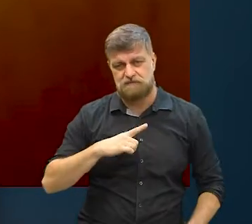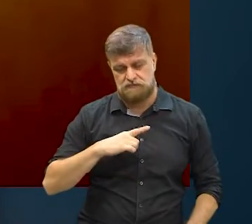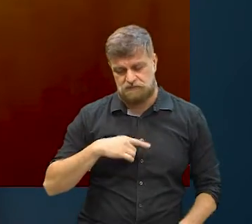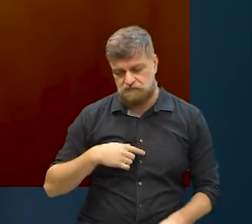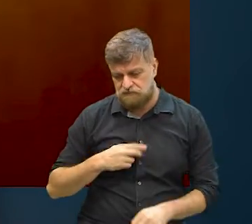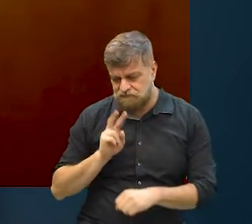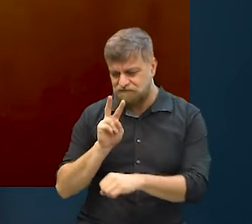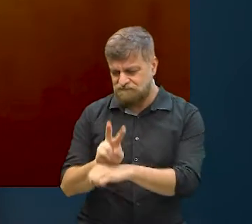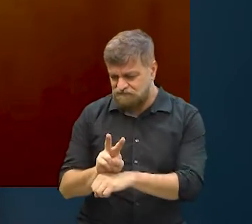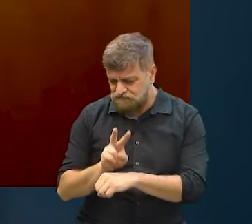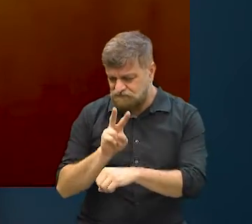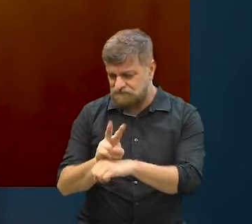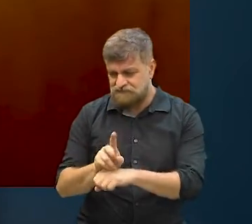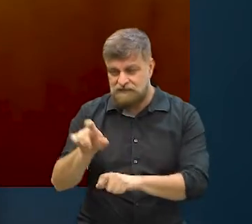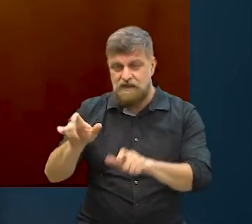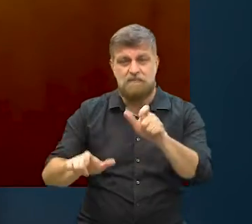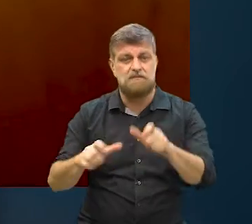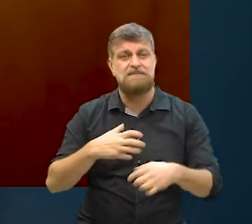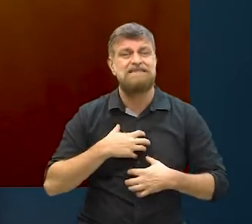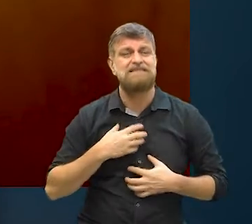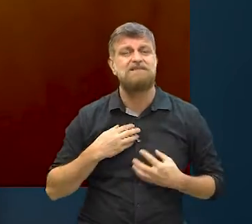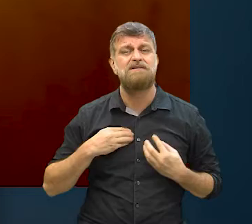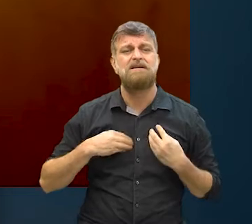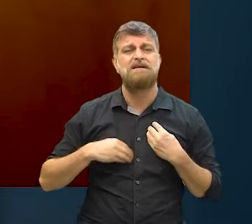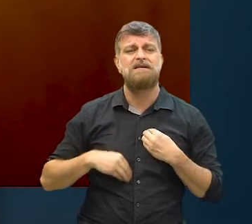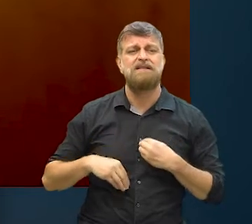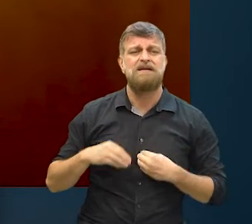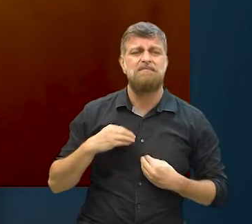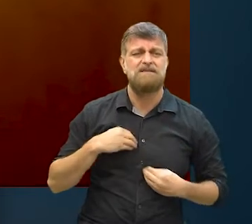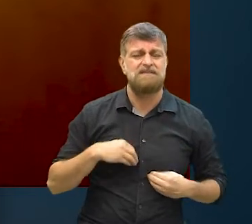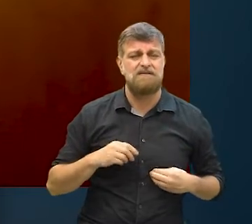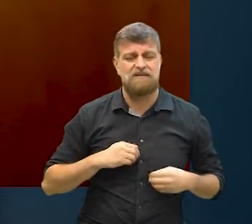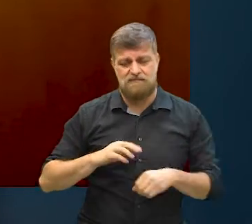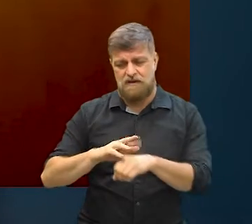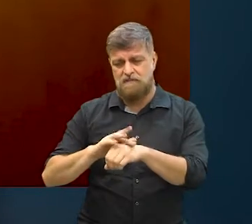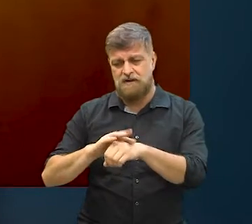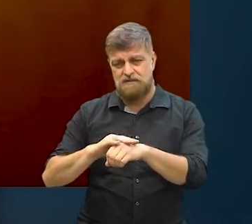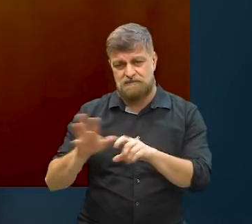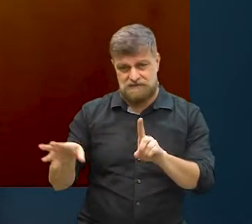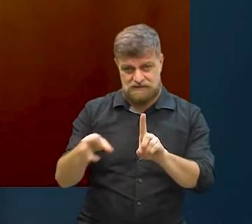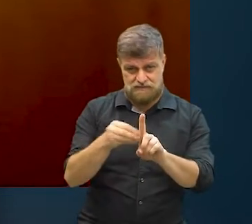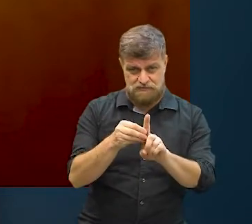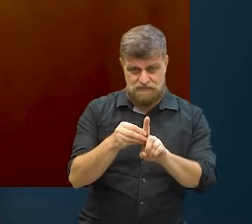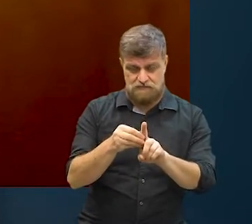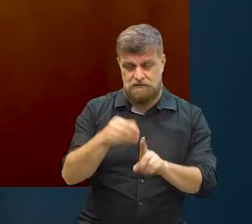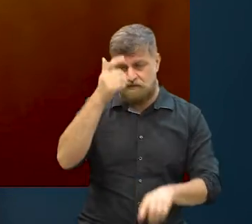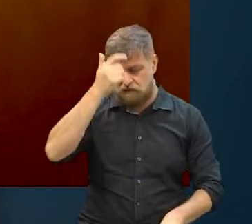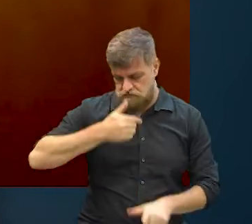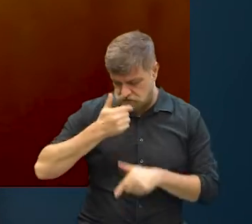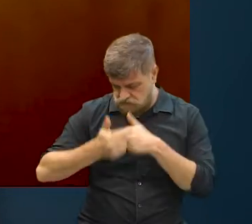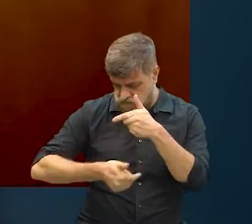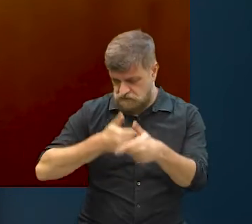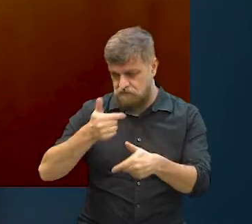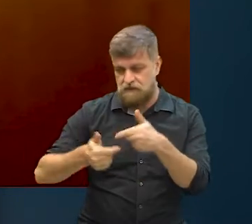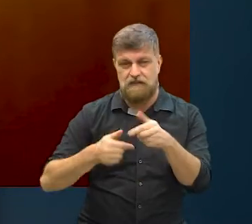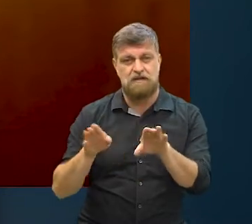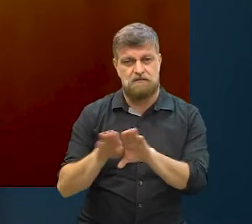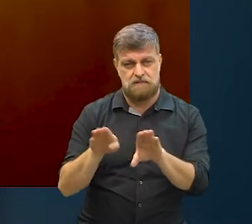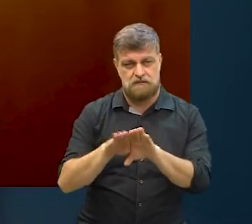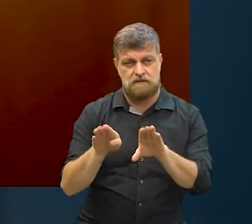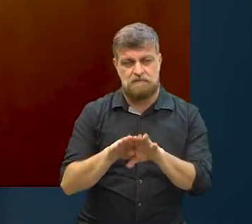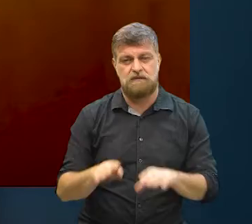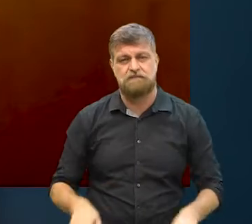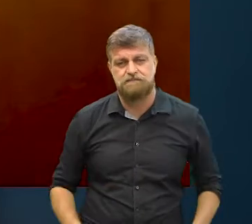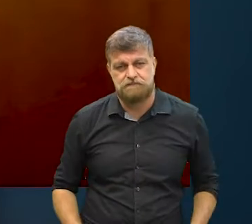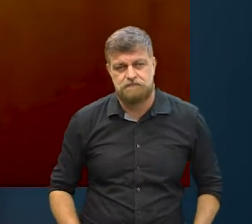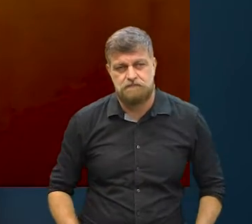Covid, muita gente que ficou com depressão, desenvolveu uma doença, o pós-Covid, então, eu tenho trabalhado também bastante nessa